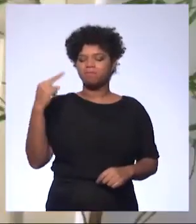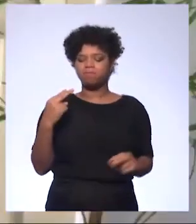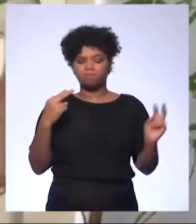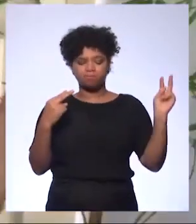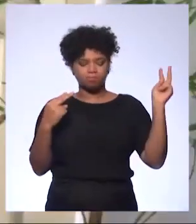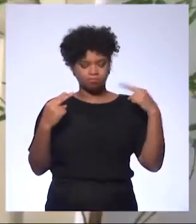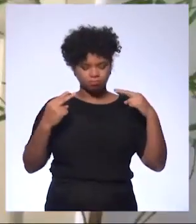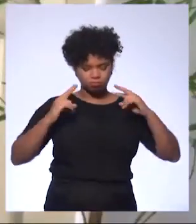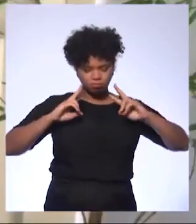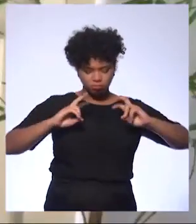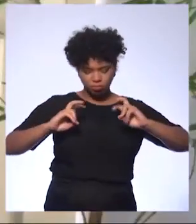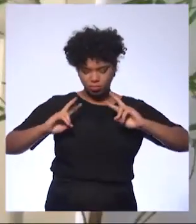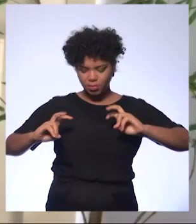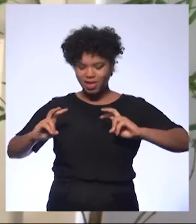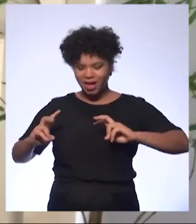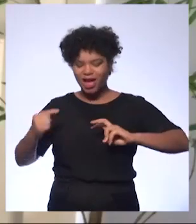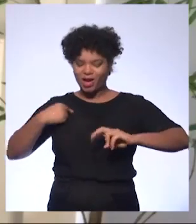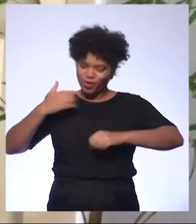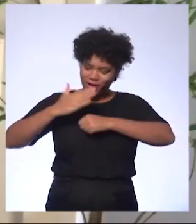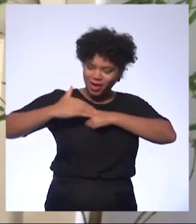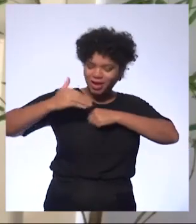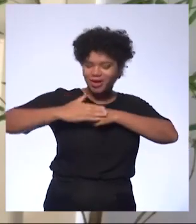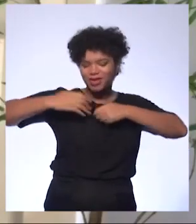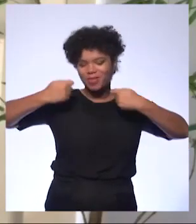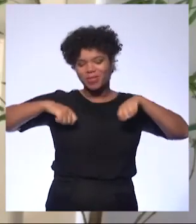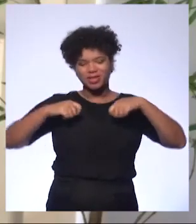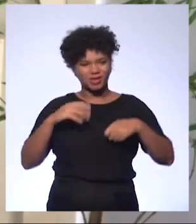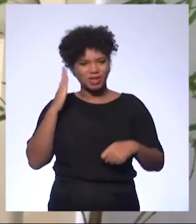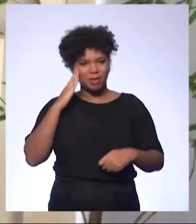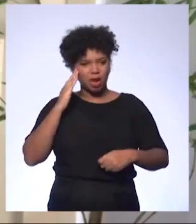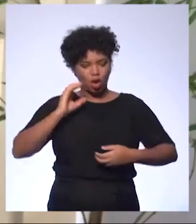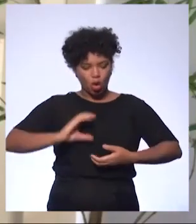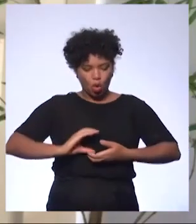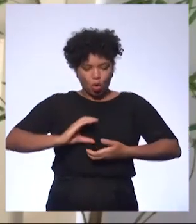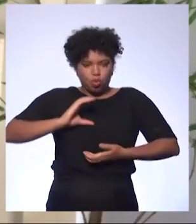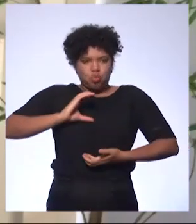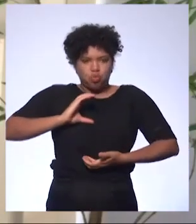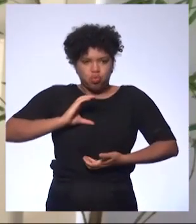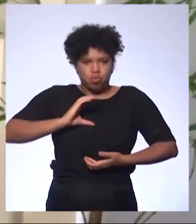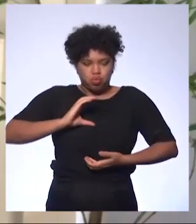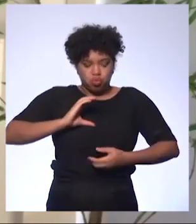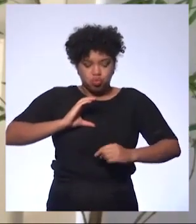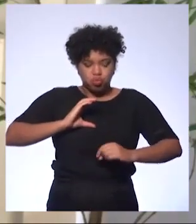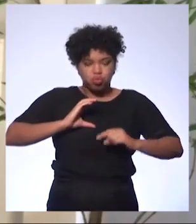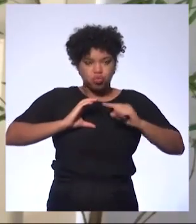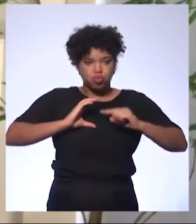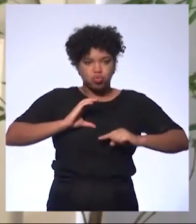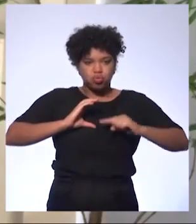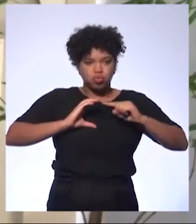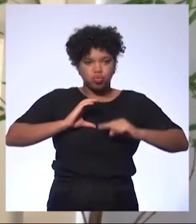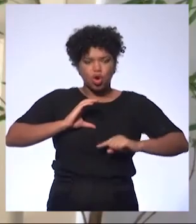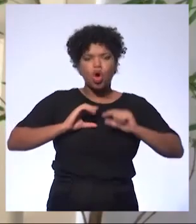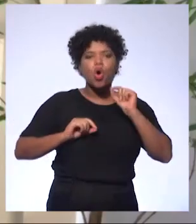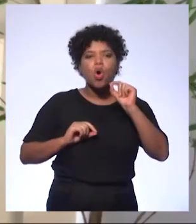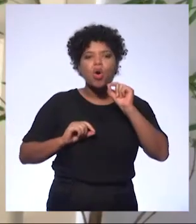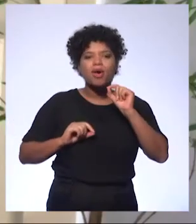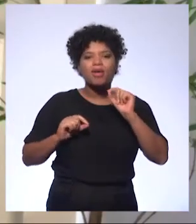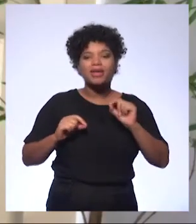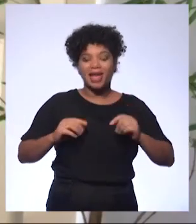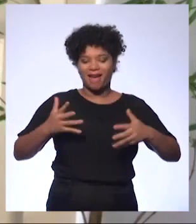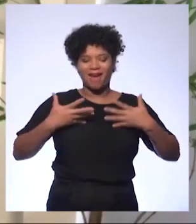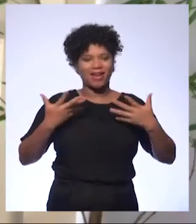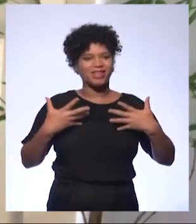afeto. Cada um de nós possui como se fosse um tanque emocional. Sabe igual o tanque de carro? Um carro para você encher o tanque precisa